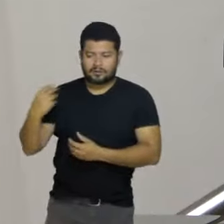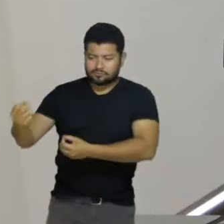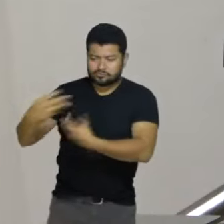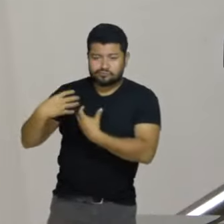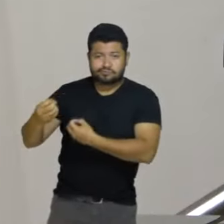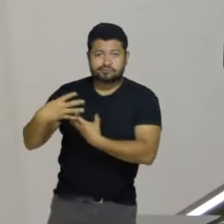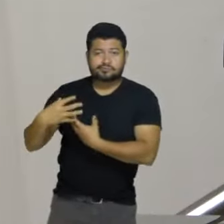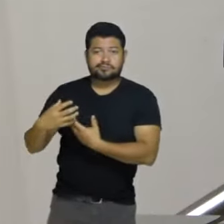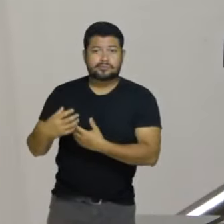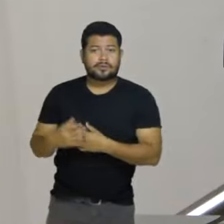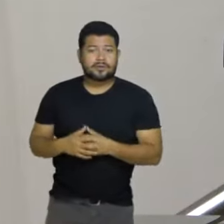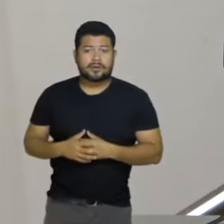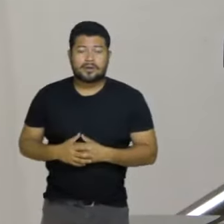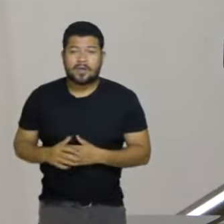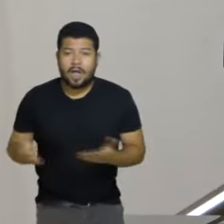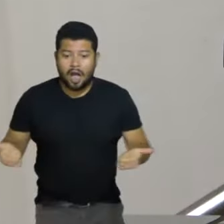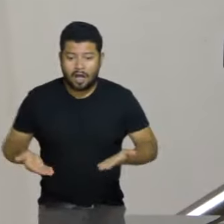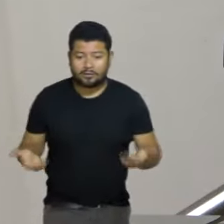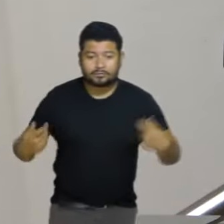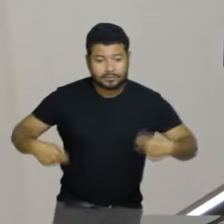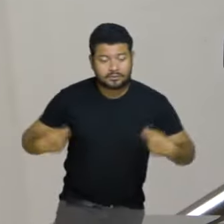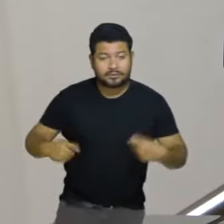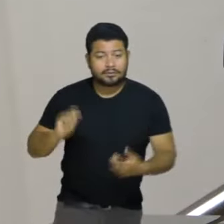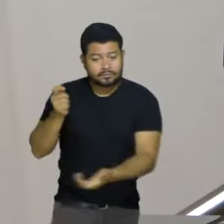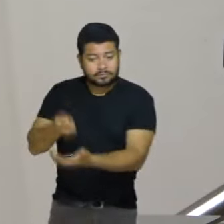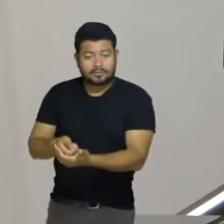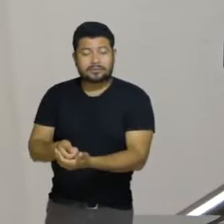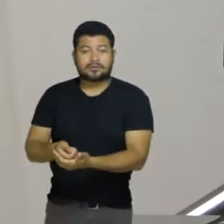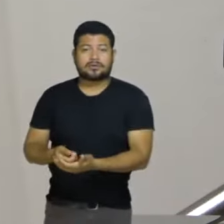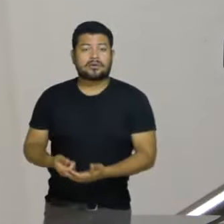Agora tem que atender e tem que pagar.